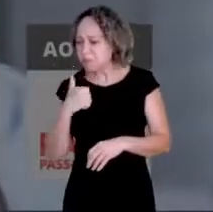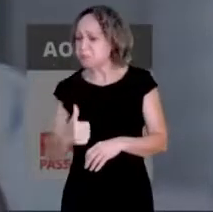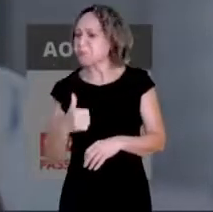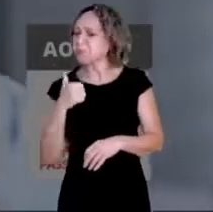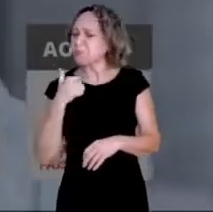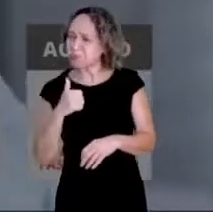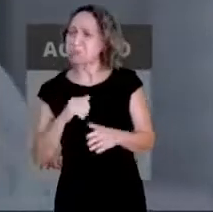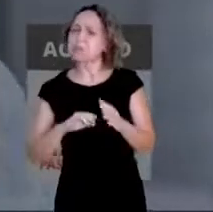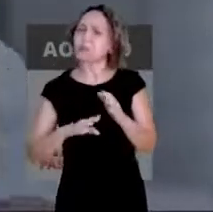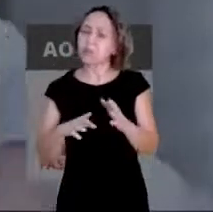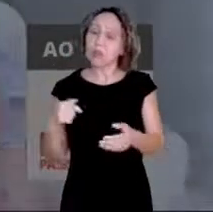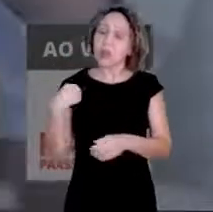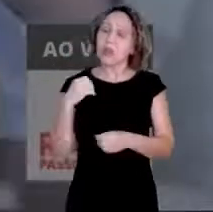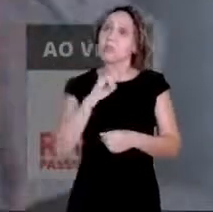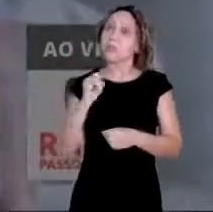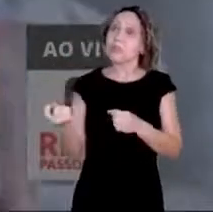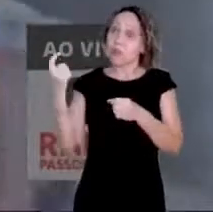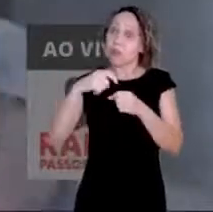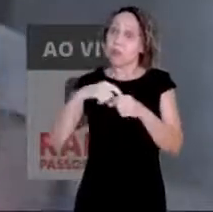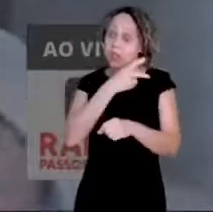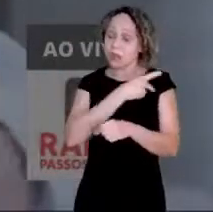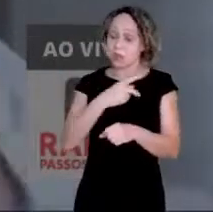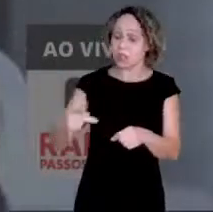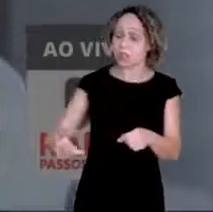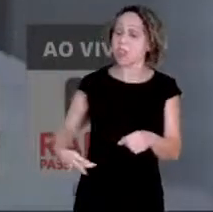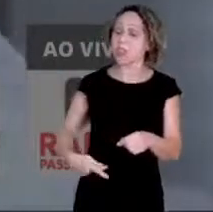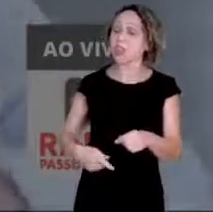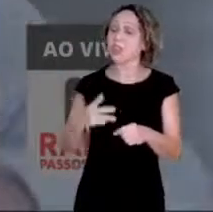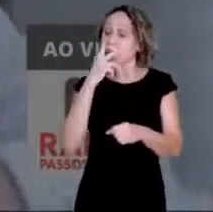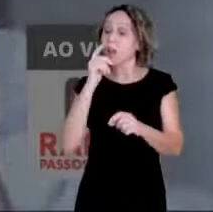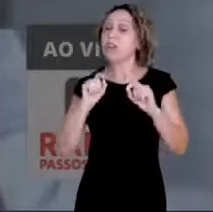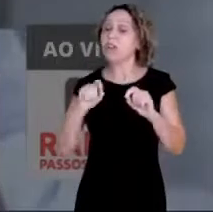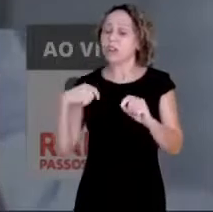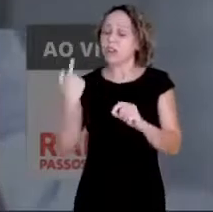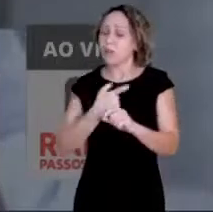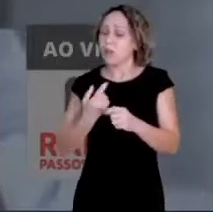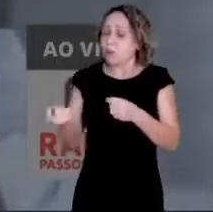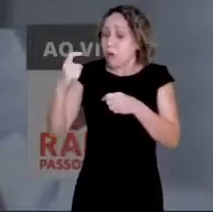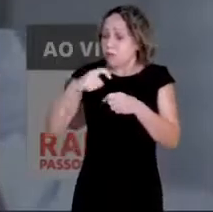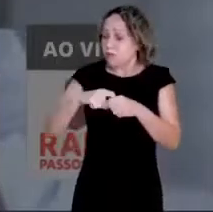cidade, quando eu era presidente, que eu ia numa cidade, eu não queria